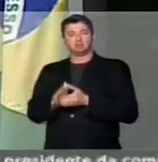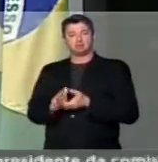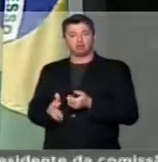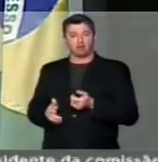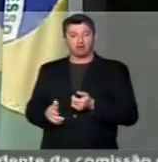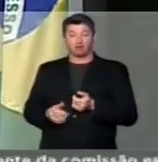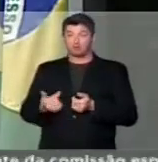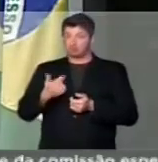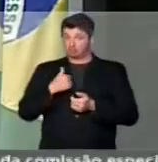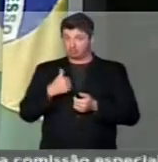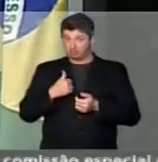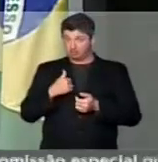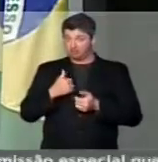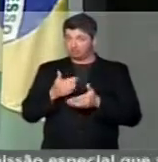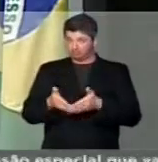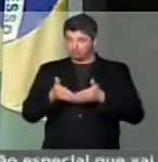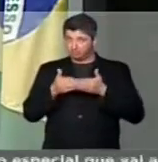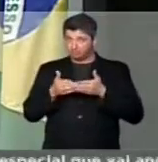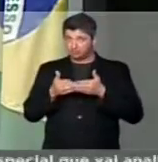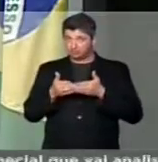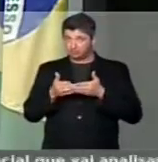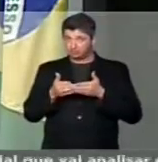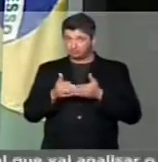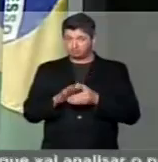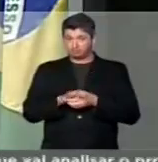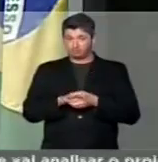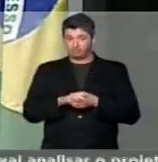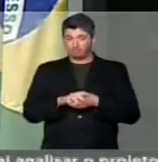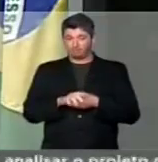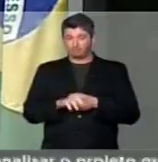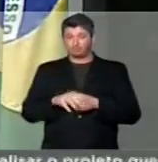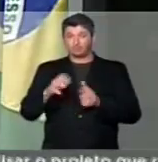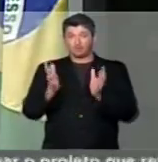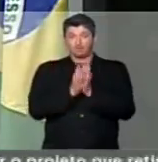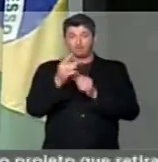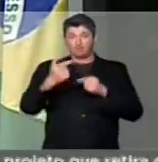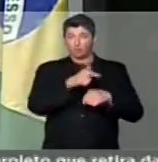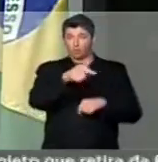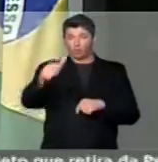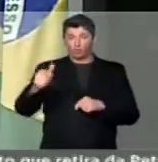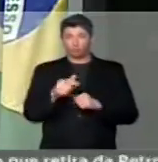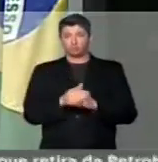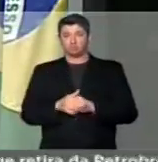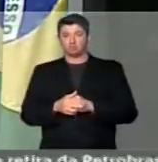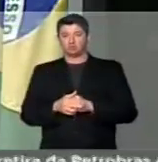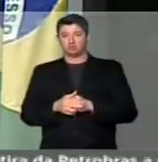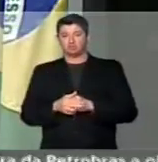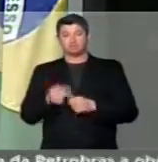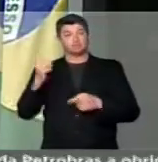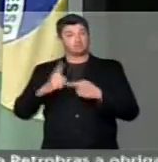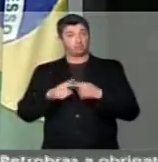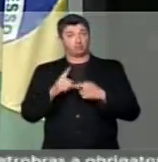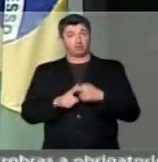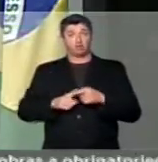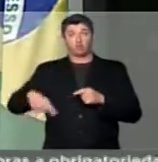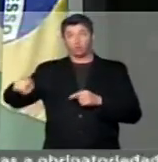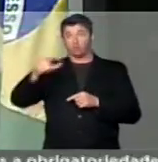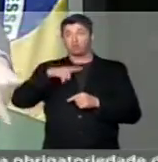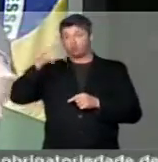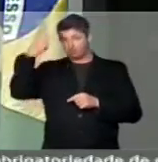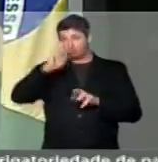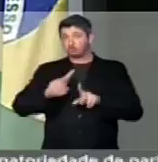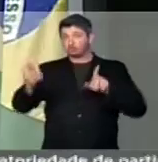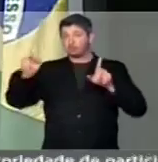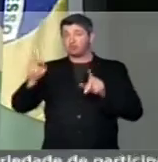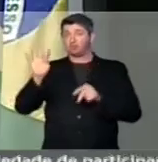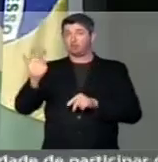Eu quero fazer aqui um apelo aos outros partidos da base aliada, porque esses têm uma história